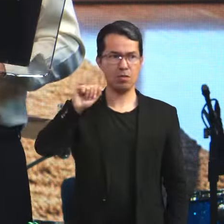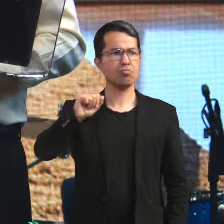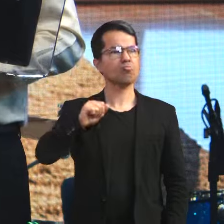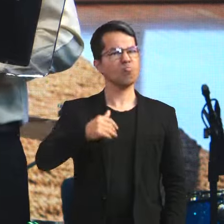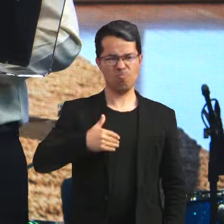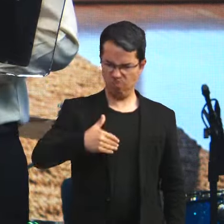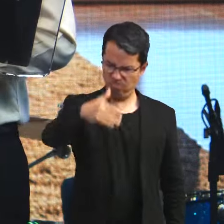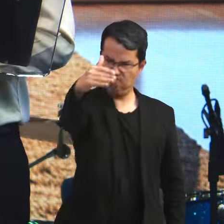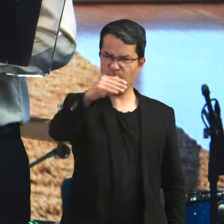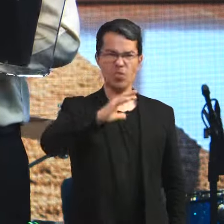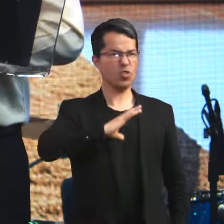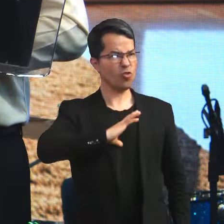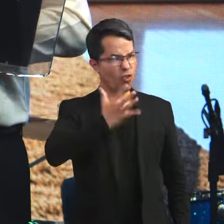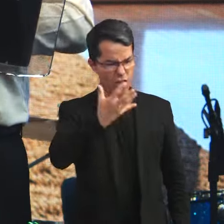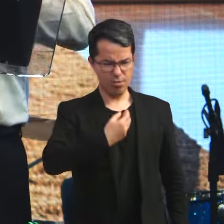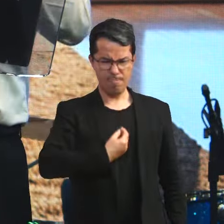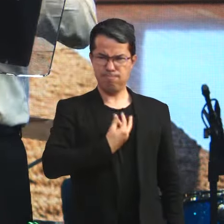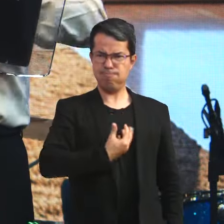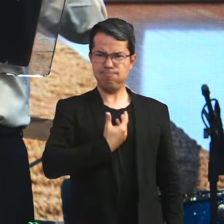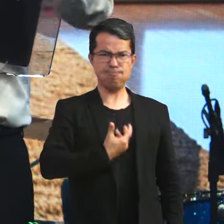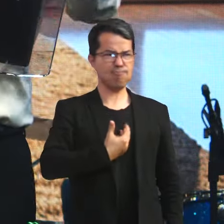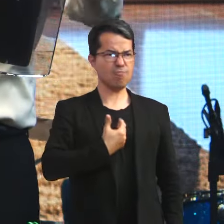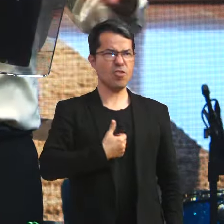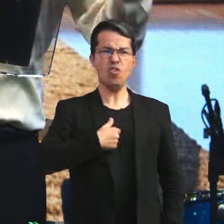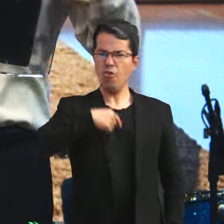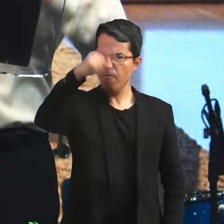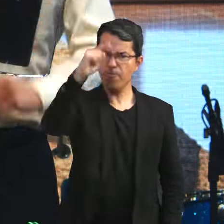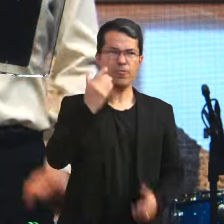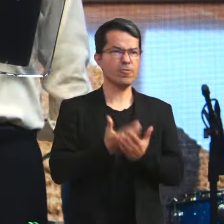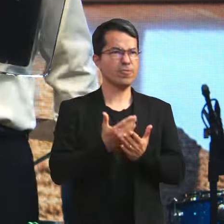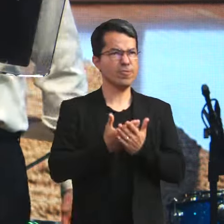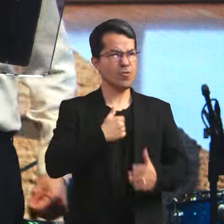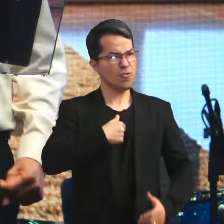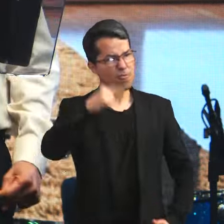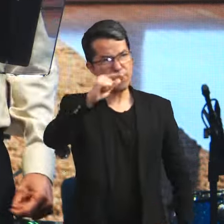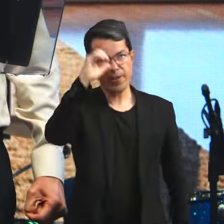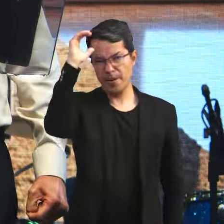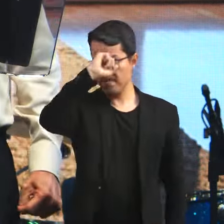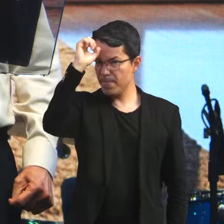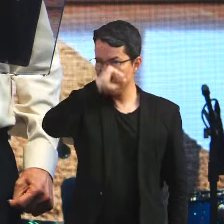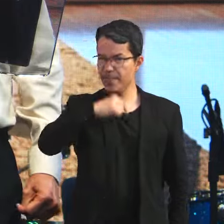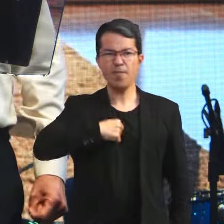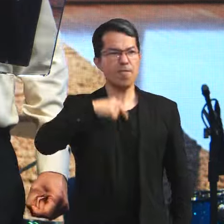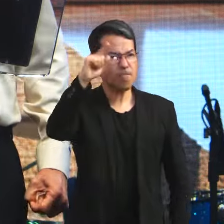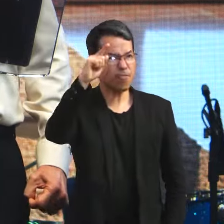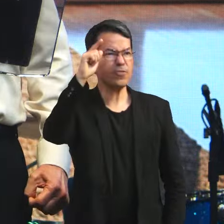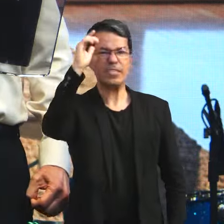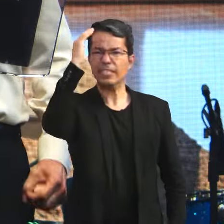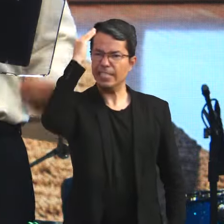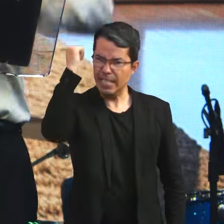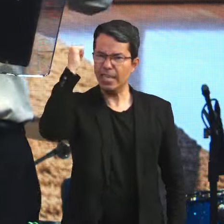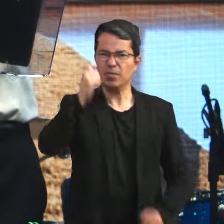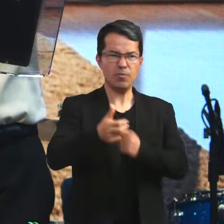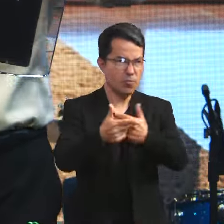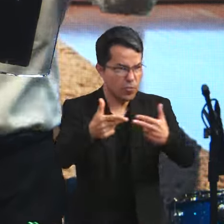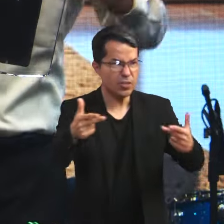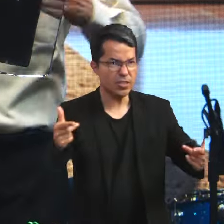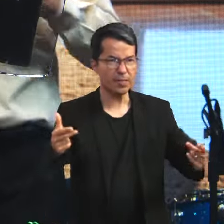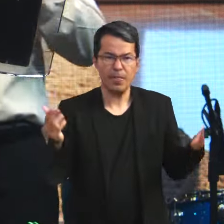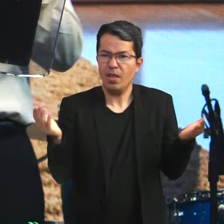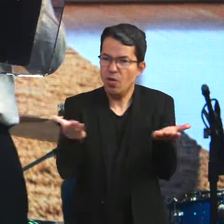para que todas as meninas pudessem aprender que oportunid ir que tivessem Oportunidade de ir à